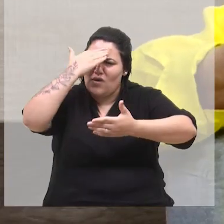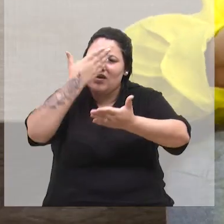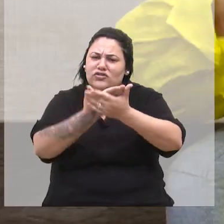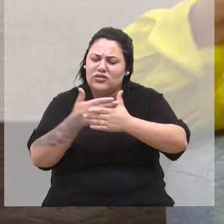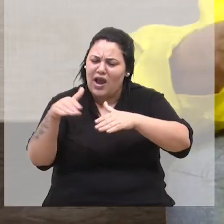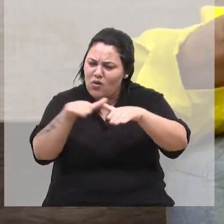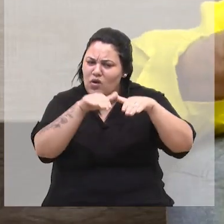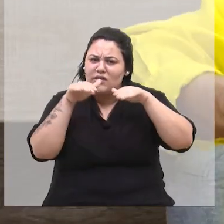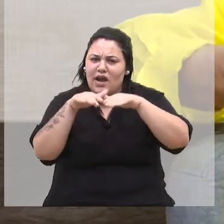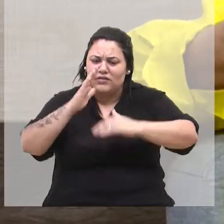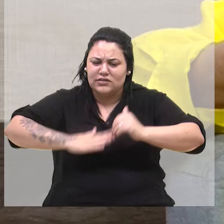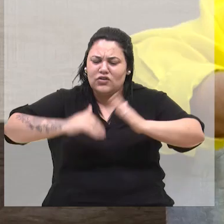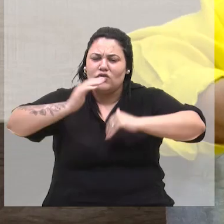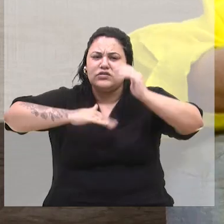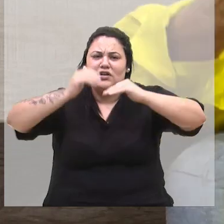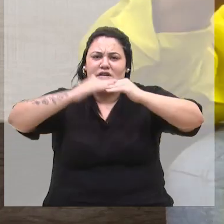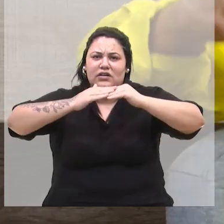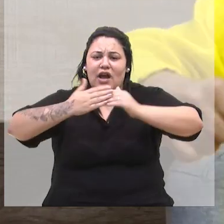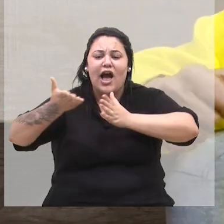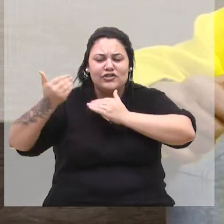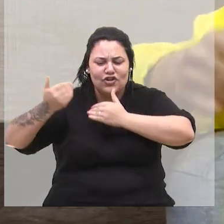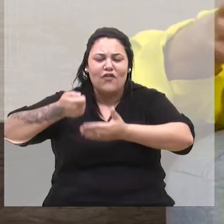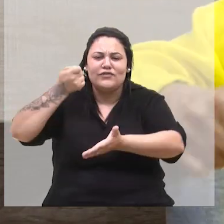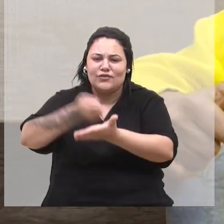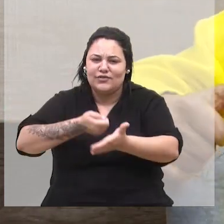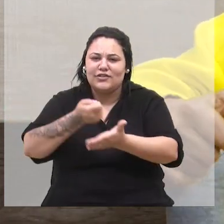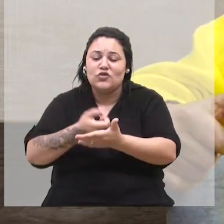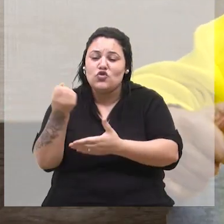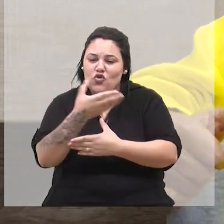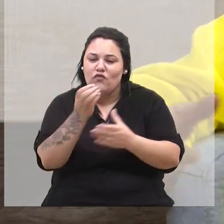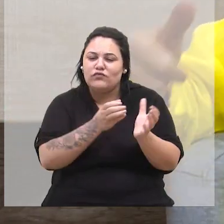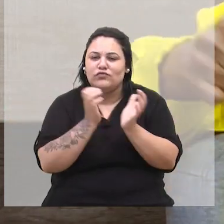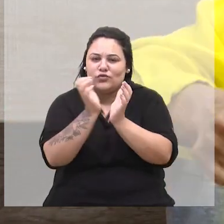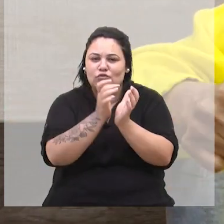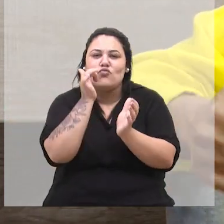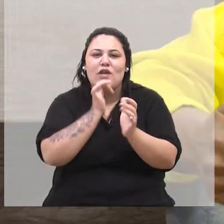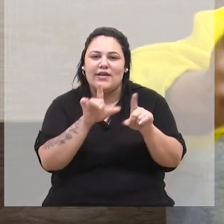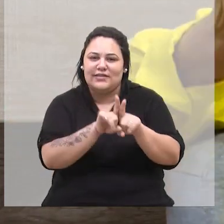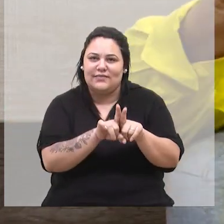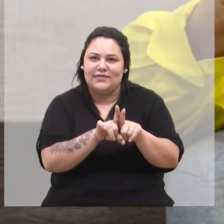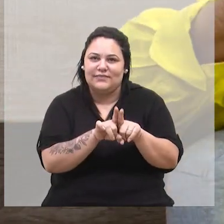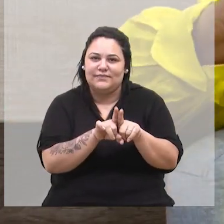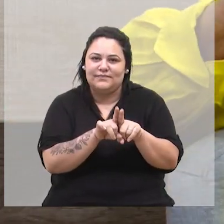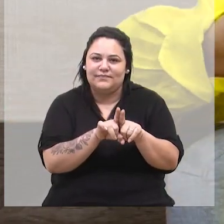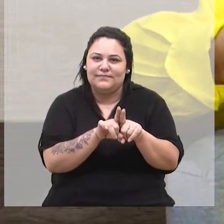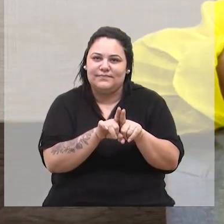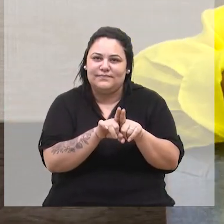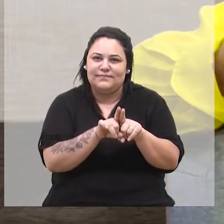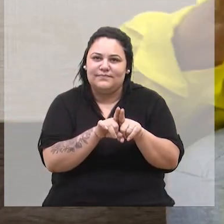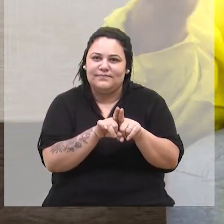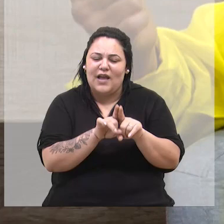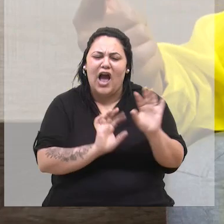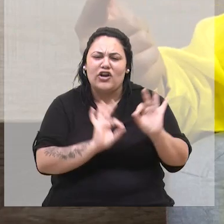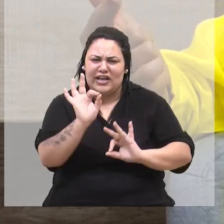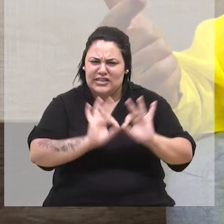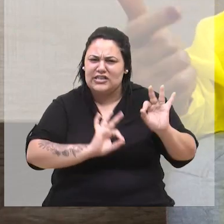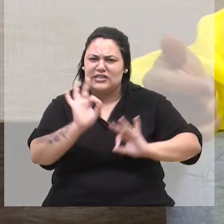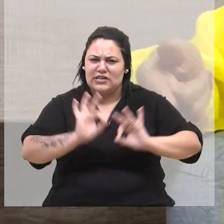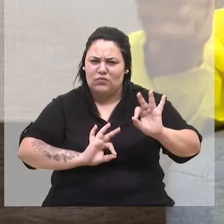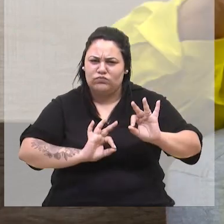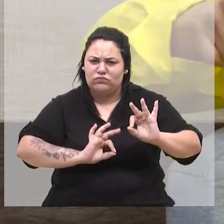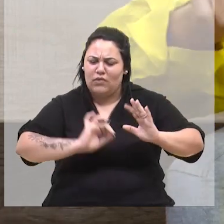acredito, a equidade se constrói, as jovens estão lutando para isso, essa nova geração, a